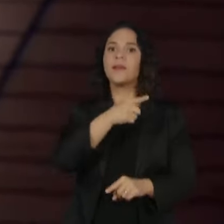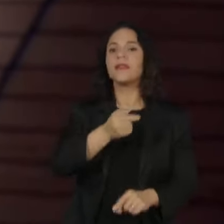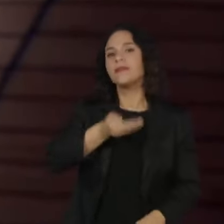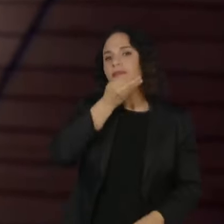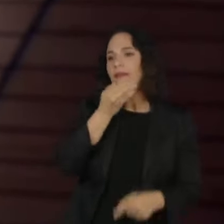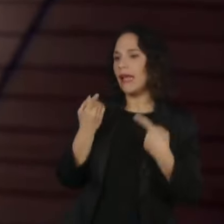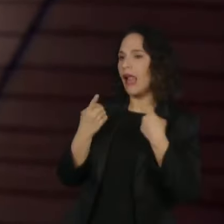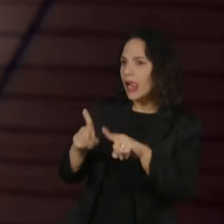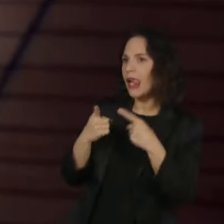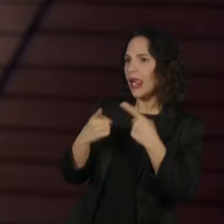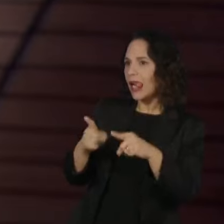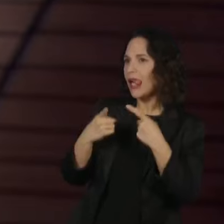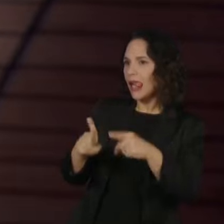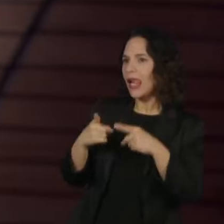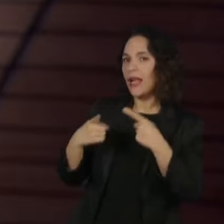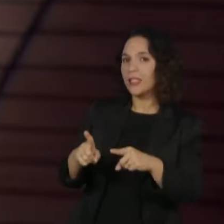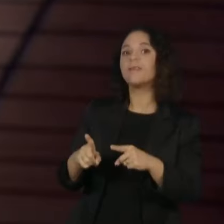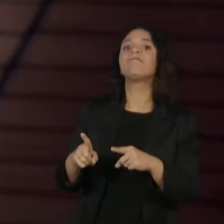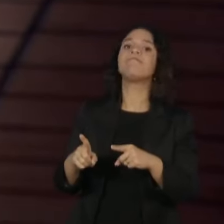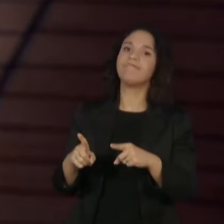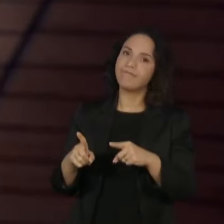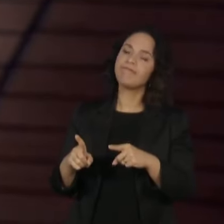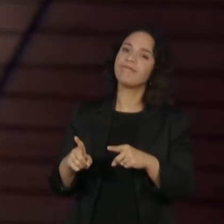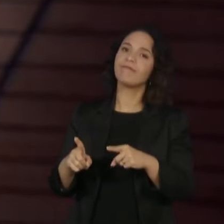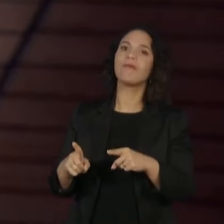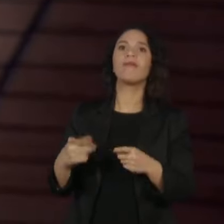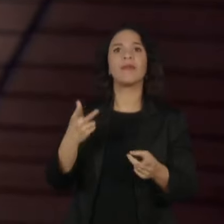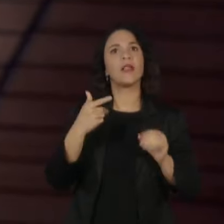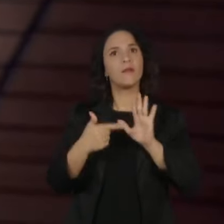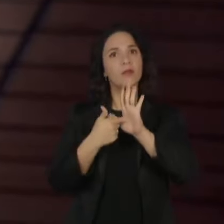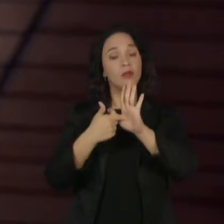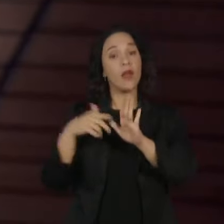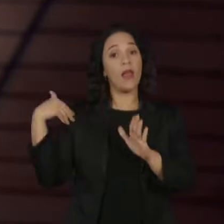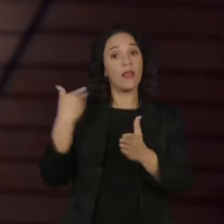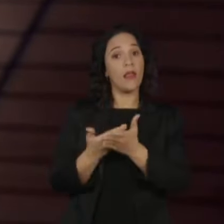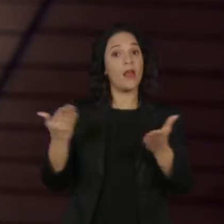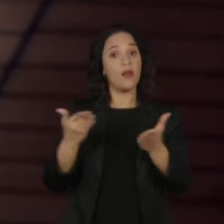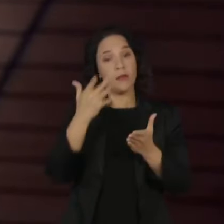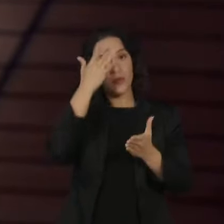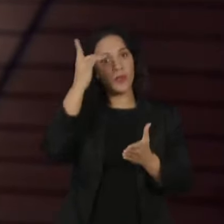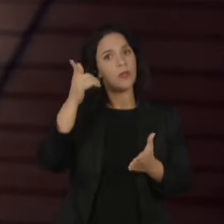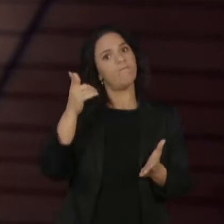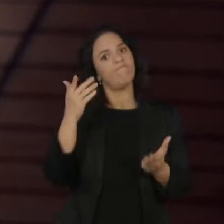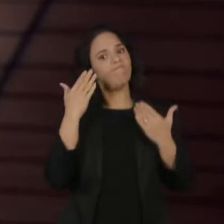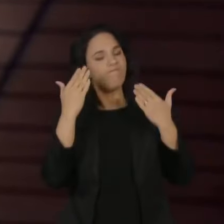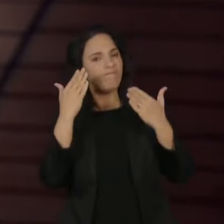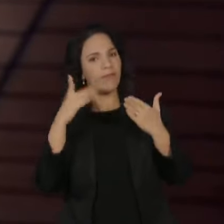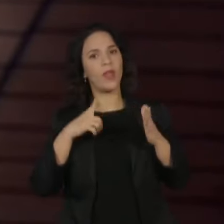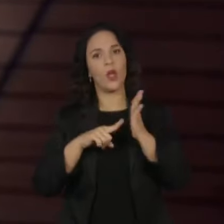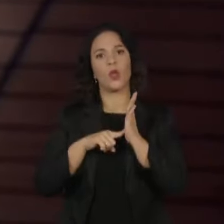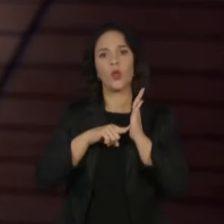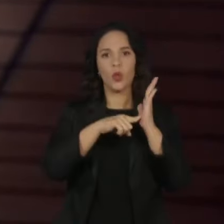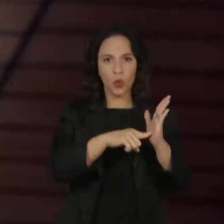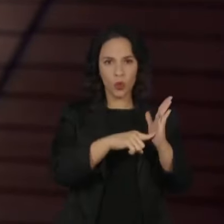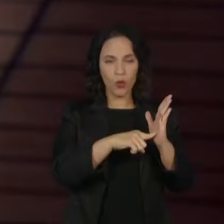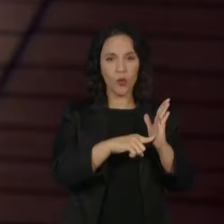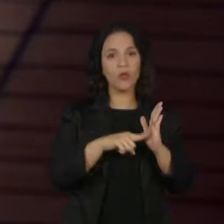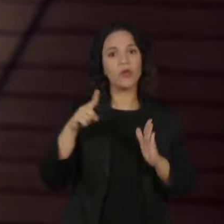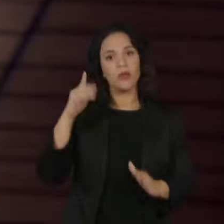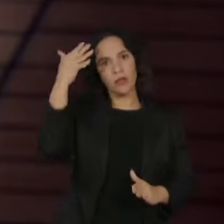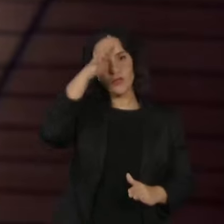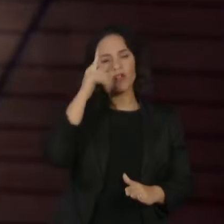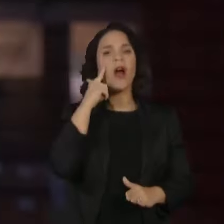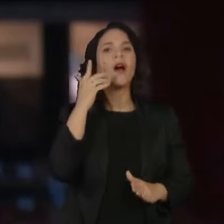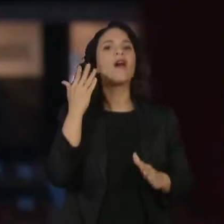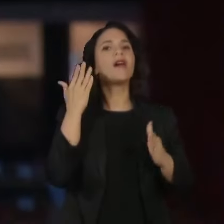candidato Pablo Marçal que levou um caso até aqui desconhecido uma suspeita uma denúncia que segundo daena foi